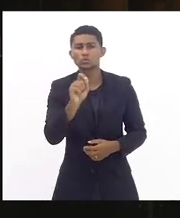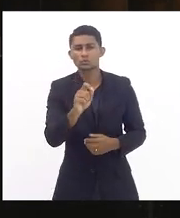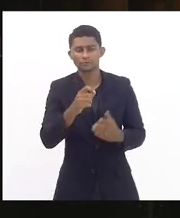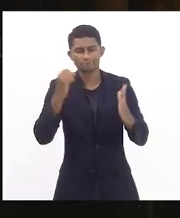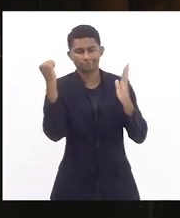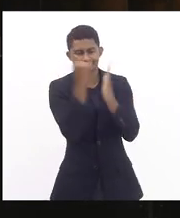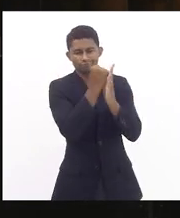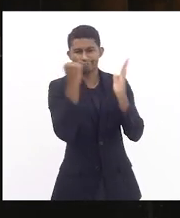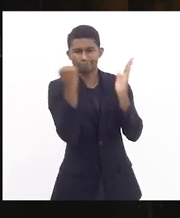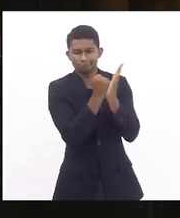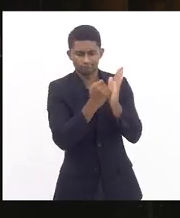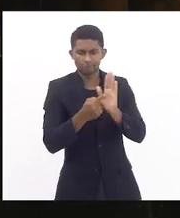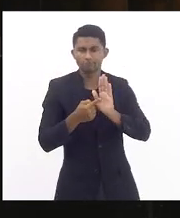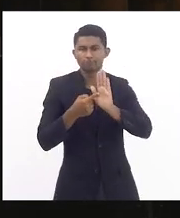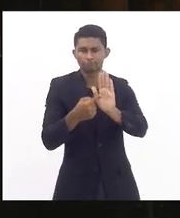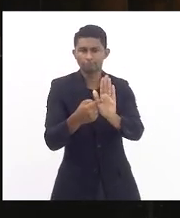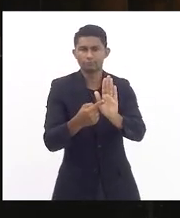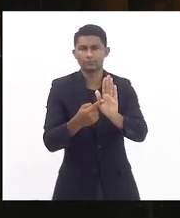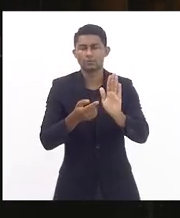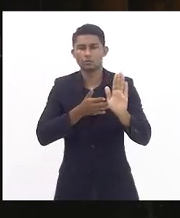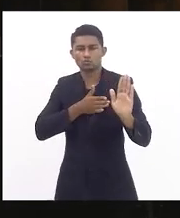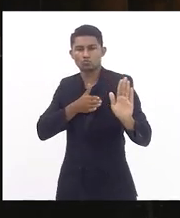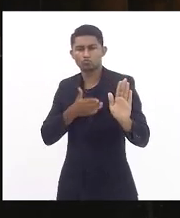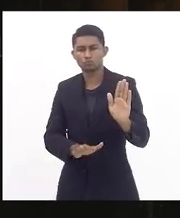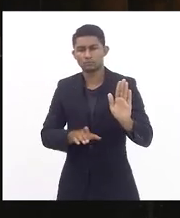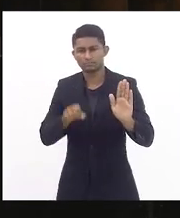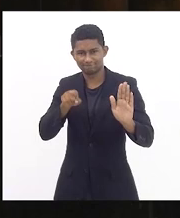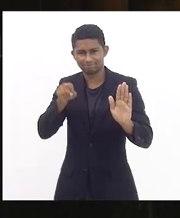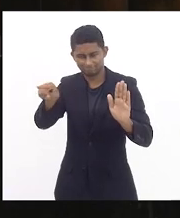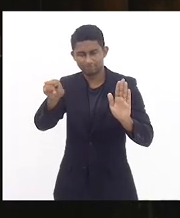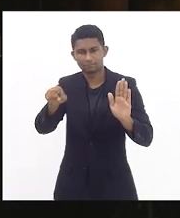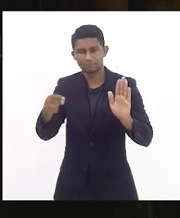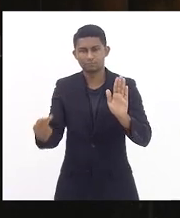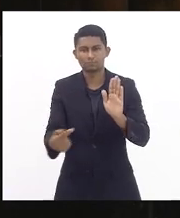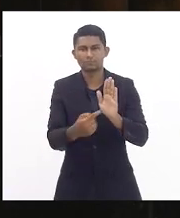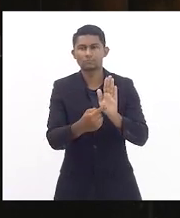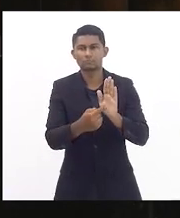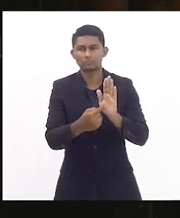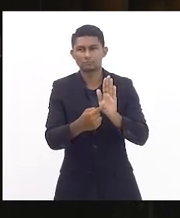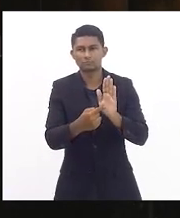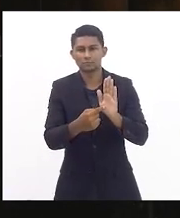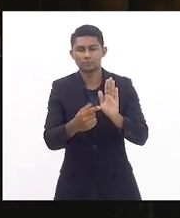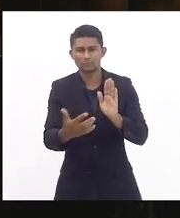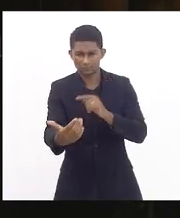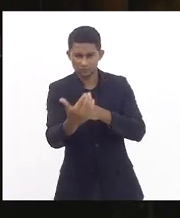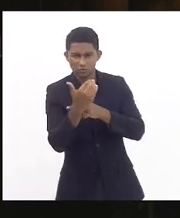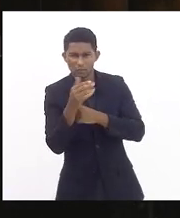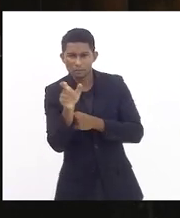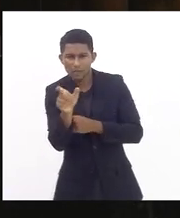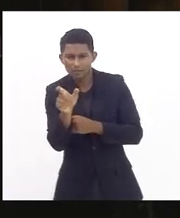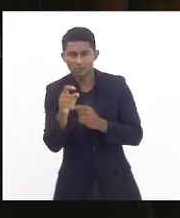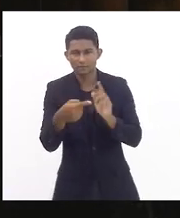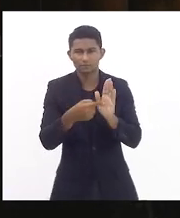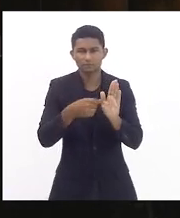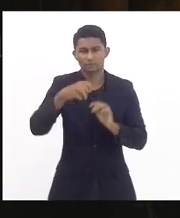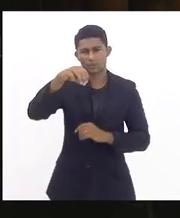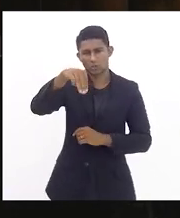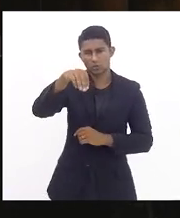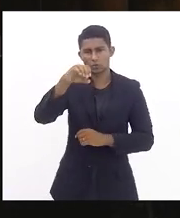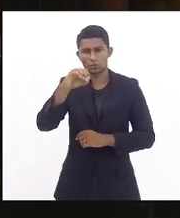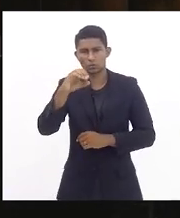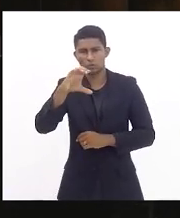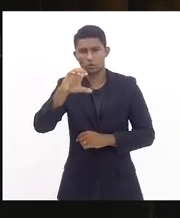uma nota de repúdio, ou melhor, estou protocolando me ajuda aí que fugiu aqui uma moção de repúdio,